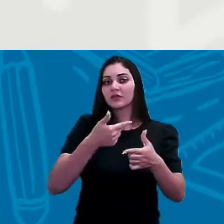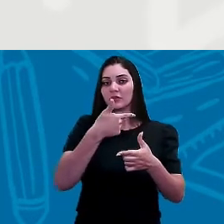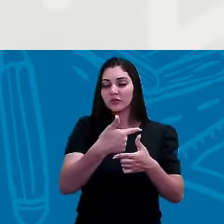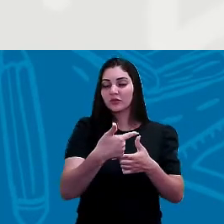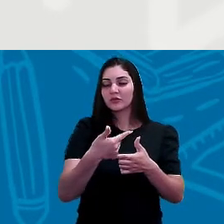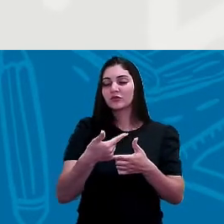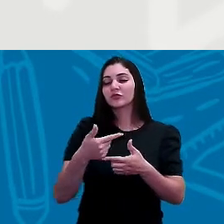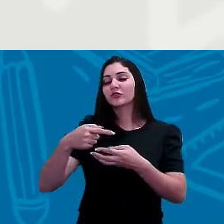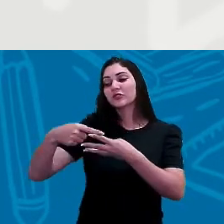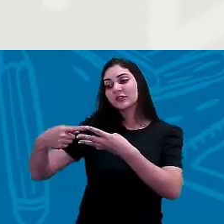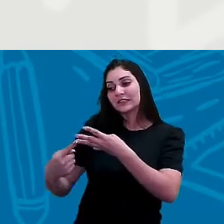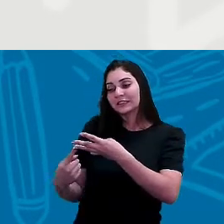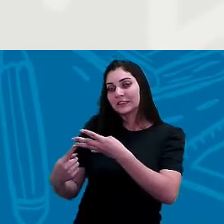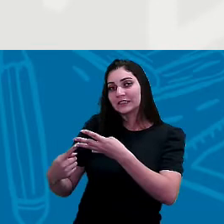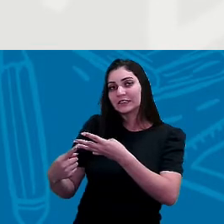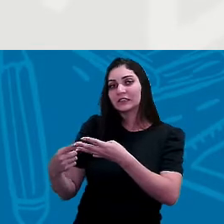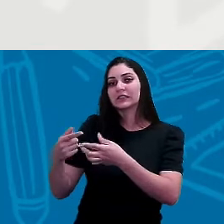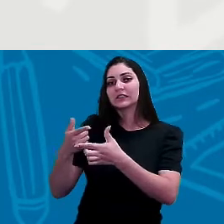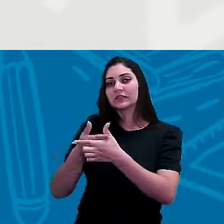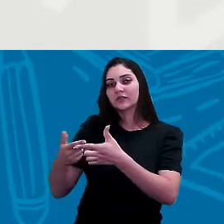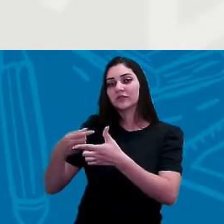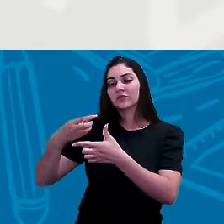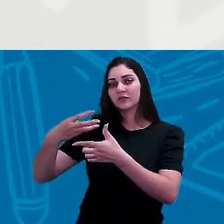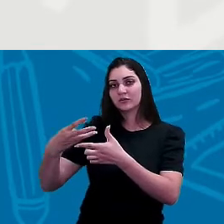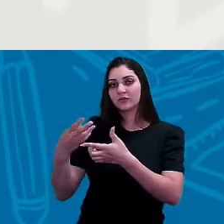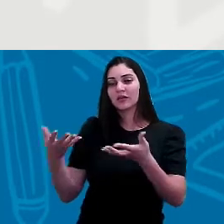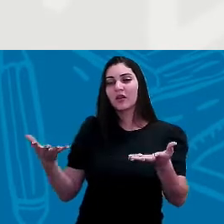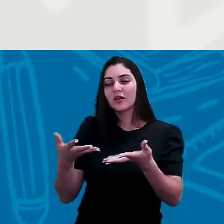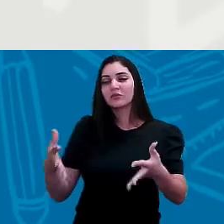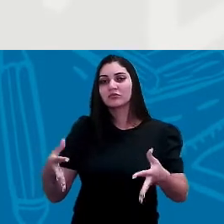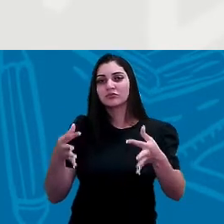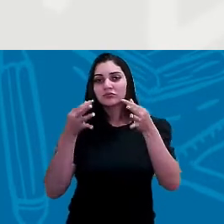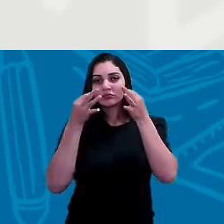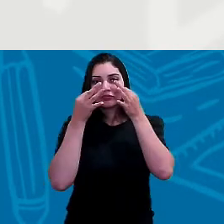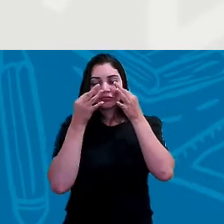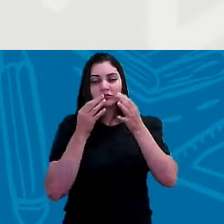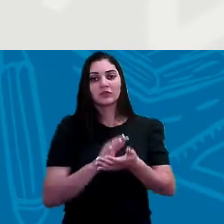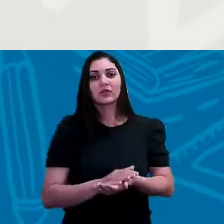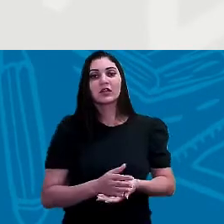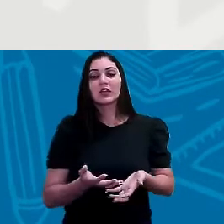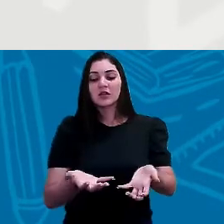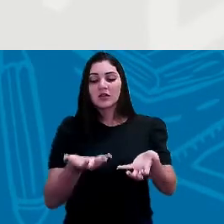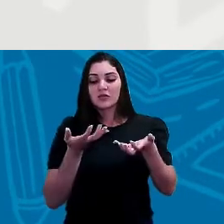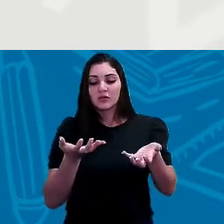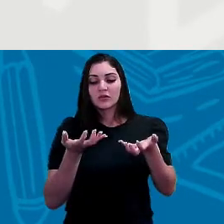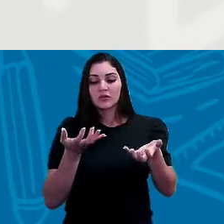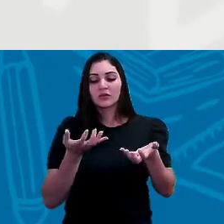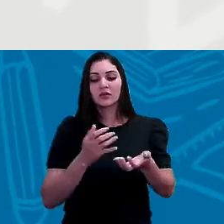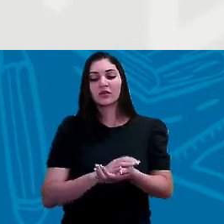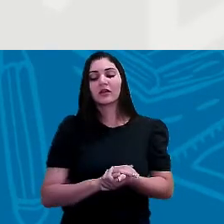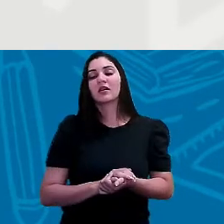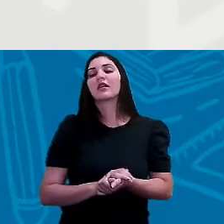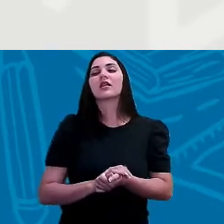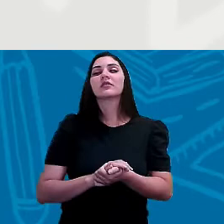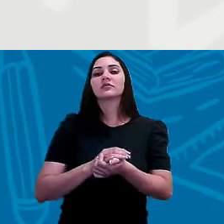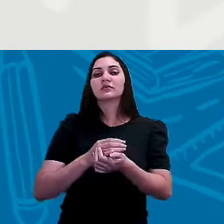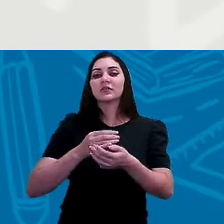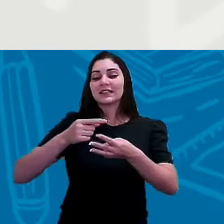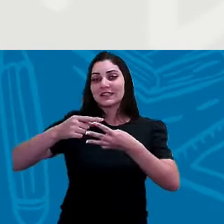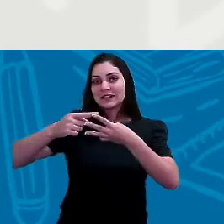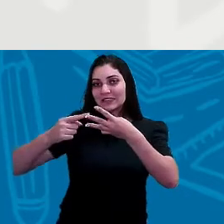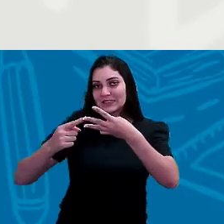por 3, tá? Agora, preste atenção. Eu quero a terça parte da metade de 30.